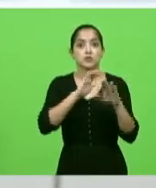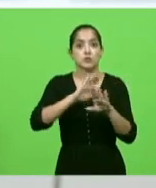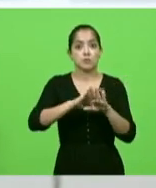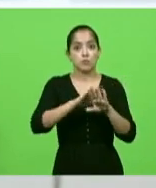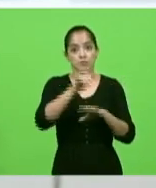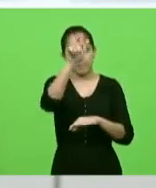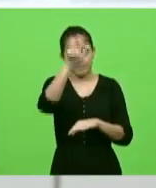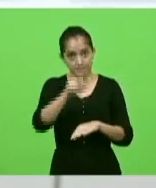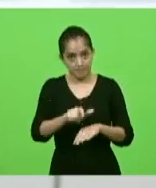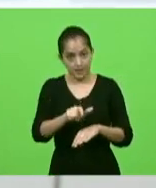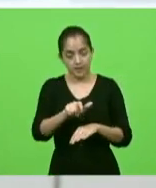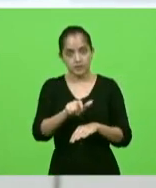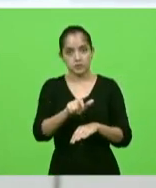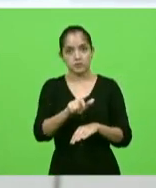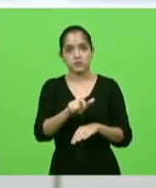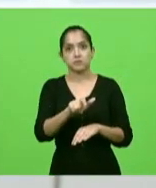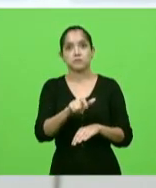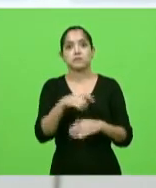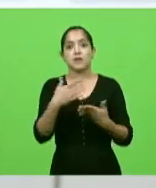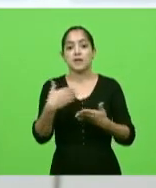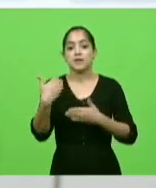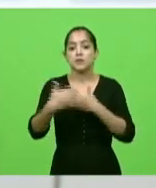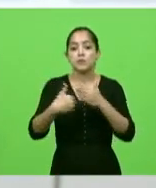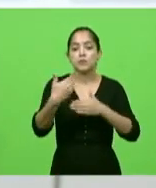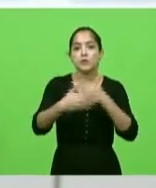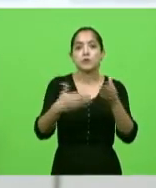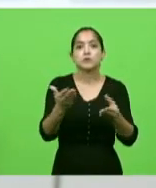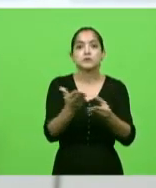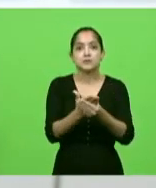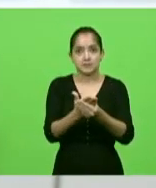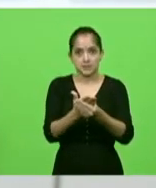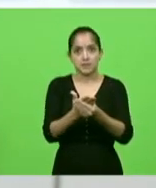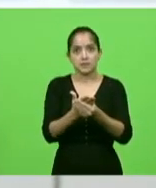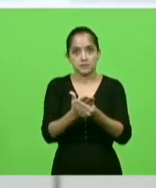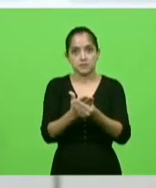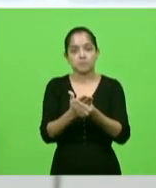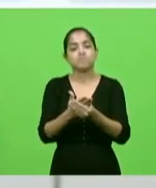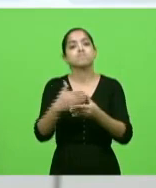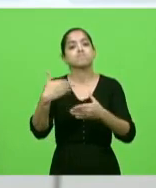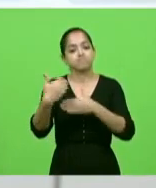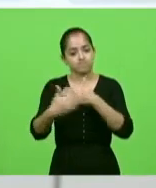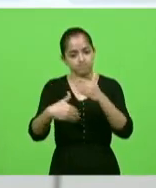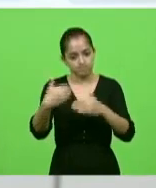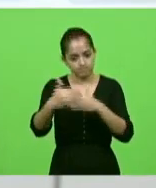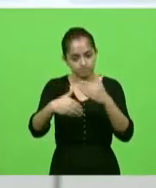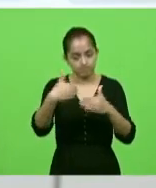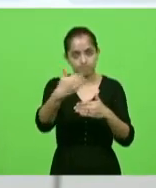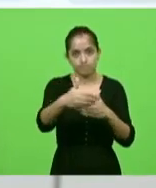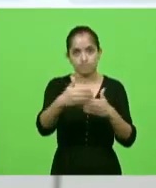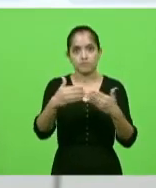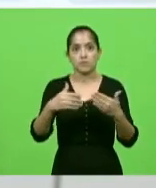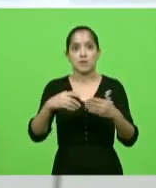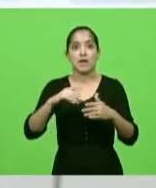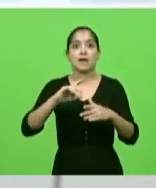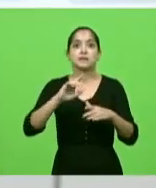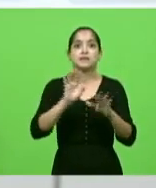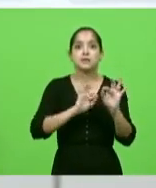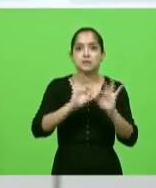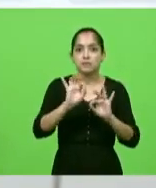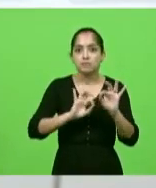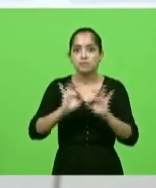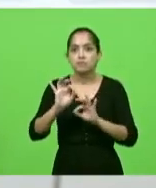parte do agente político recomenda que o processo seja levado a processamento a fim de que após as devidas